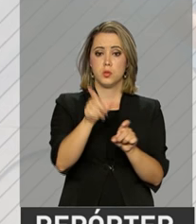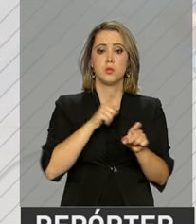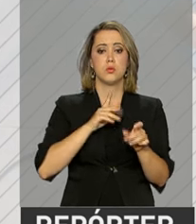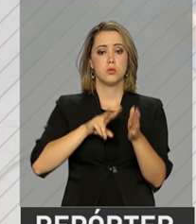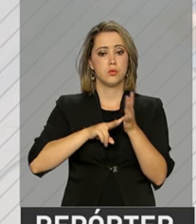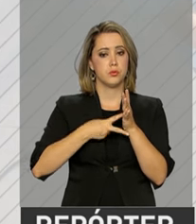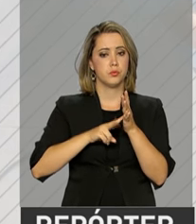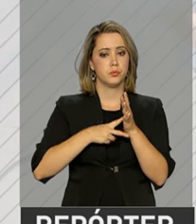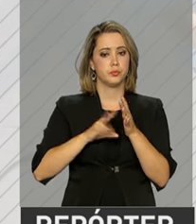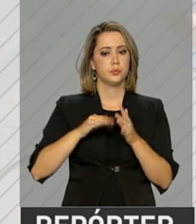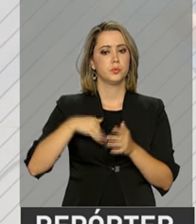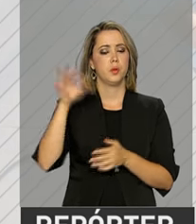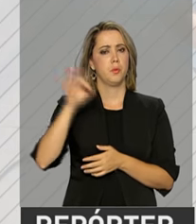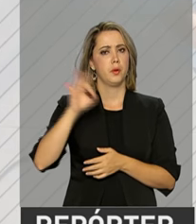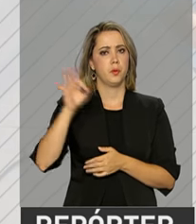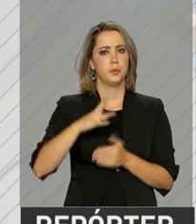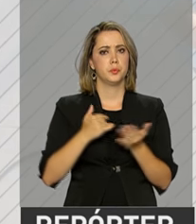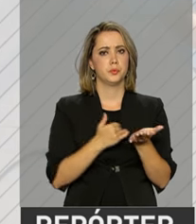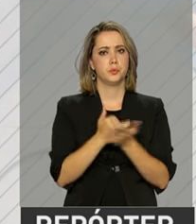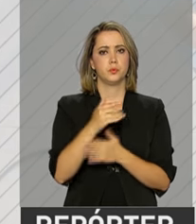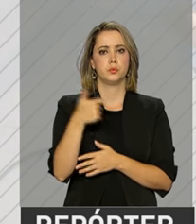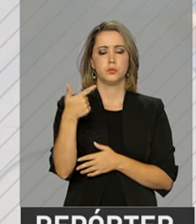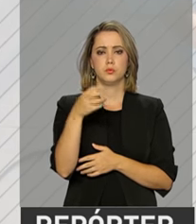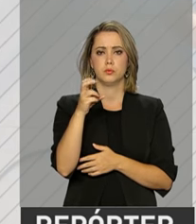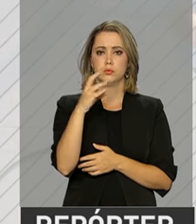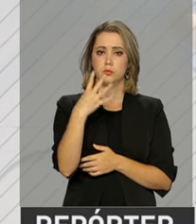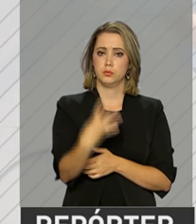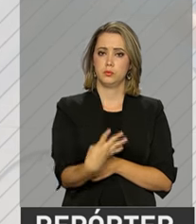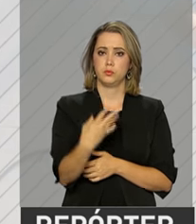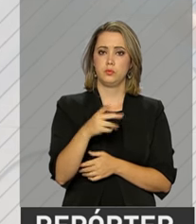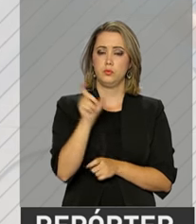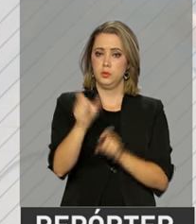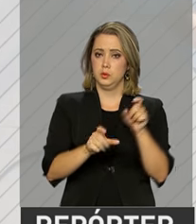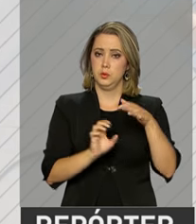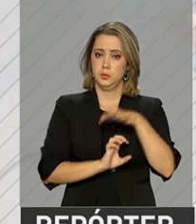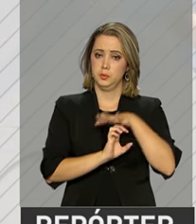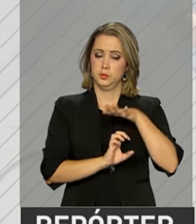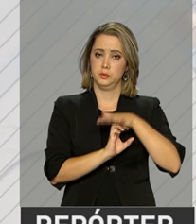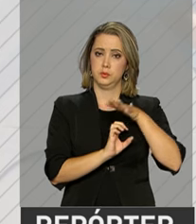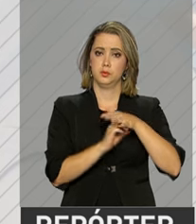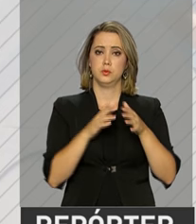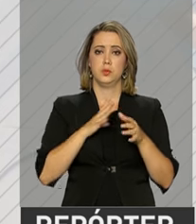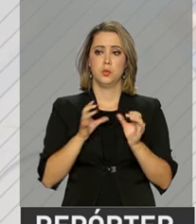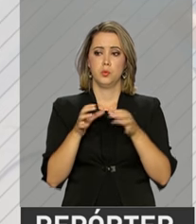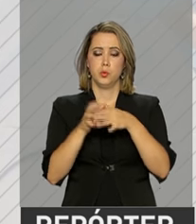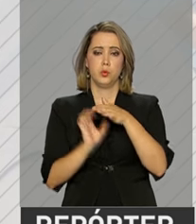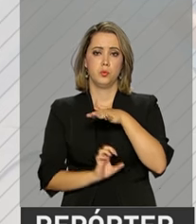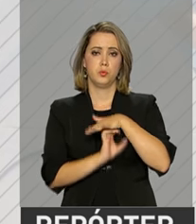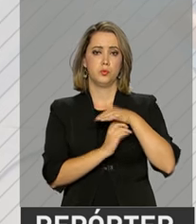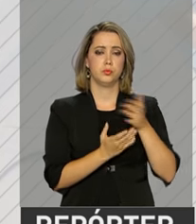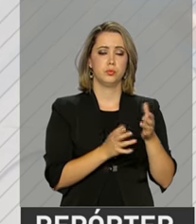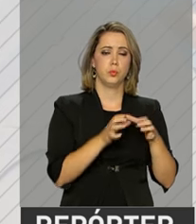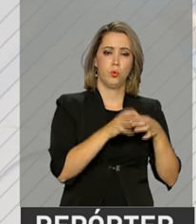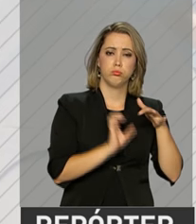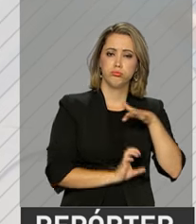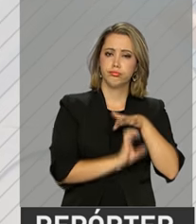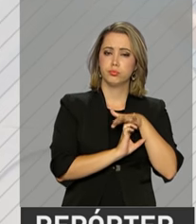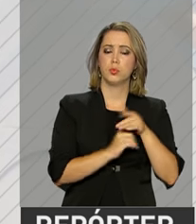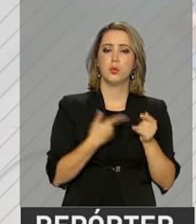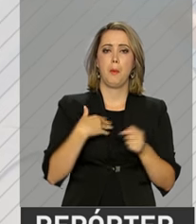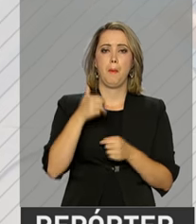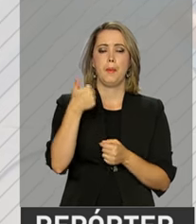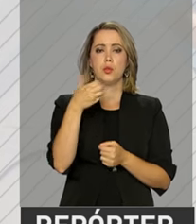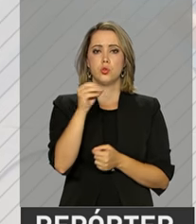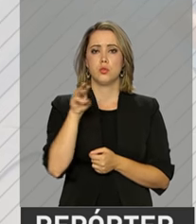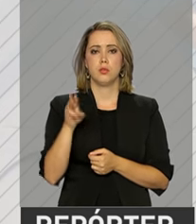percentual desde 2004. Os empregados contratados por empresas terceirizadas somavam quase 10 milhões de pessoas,